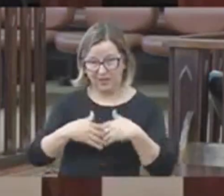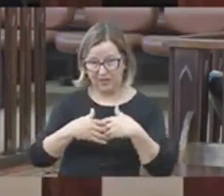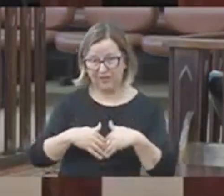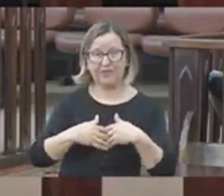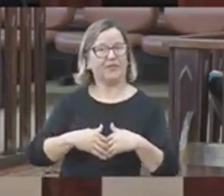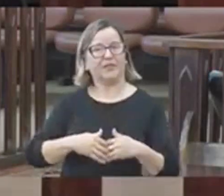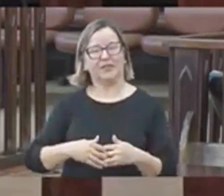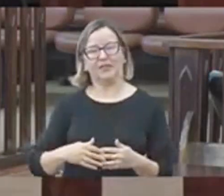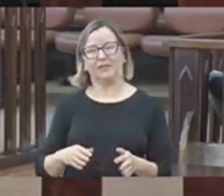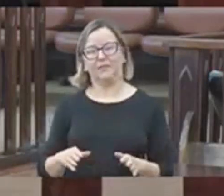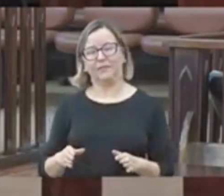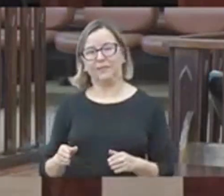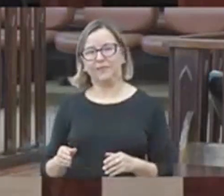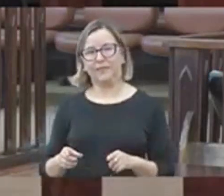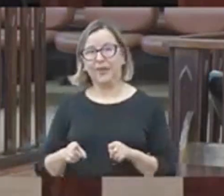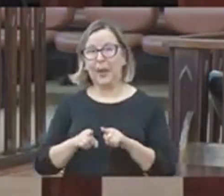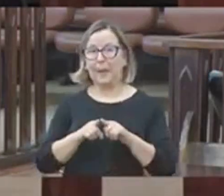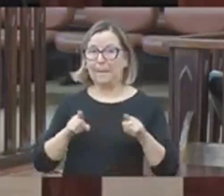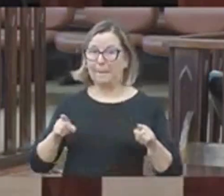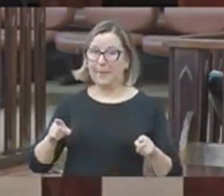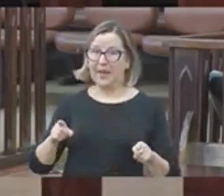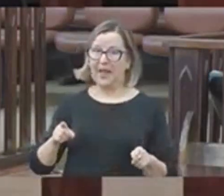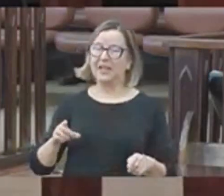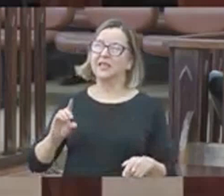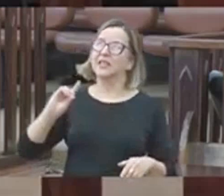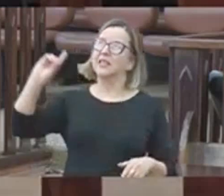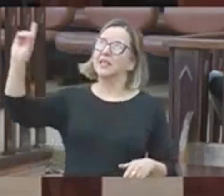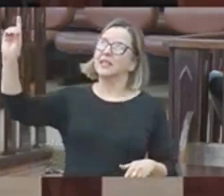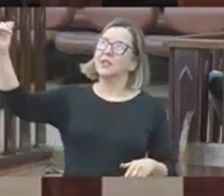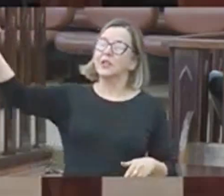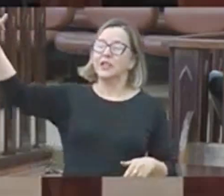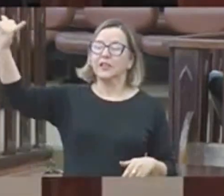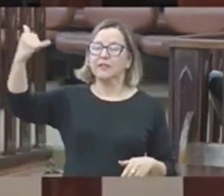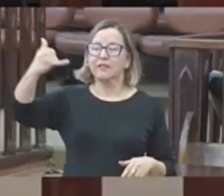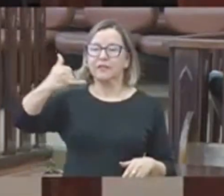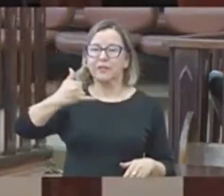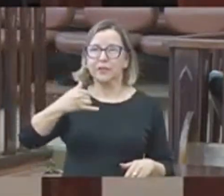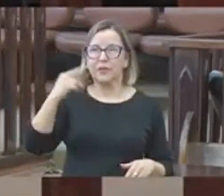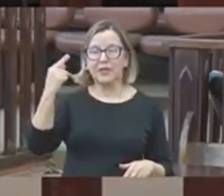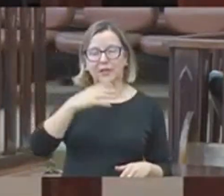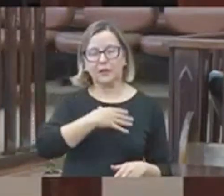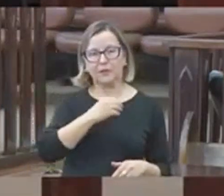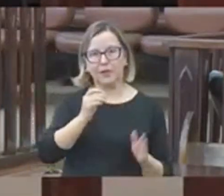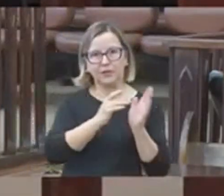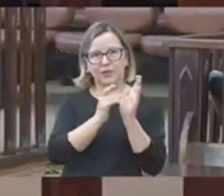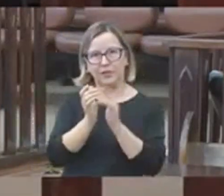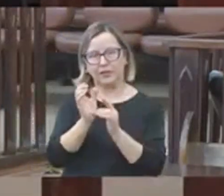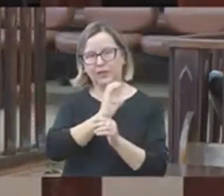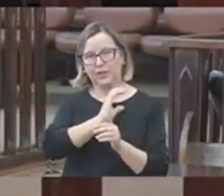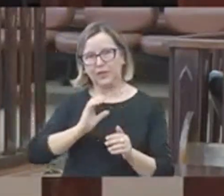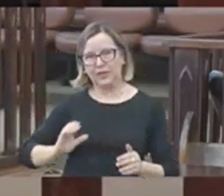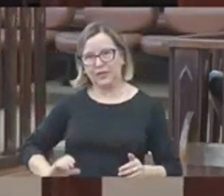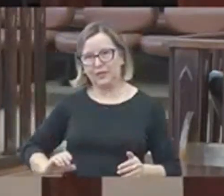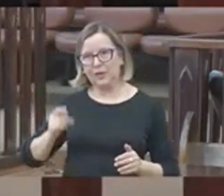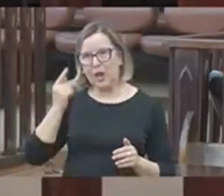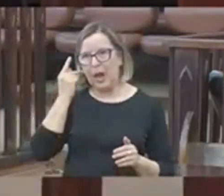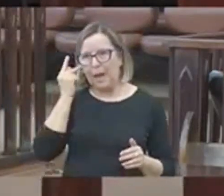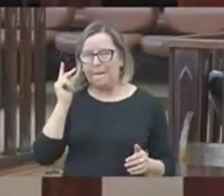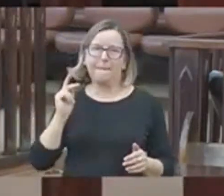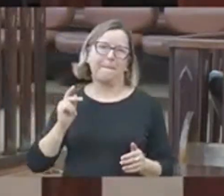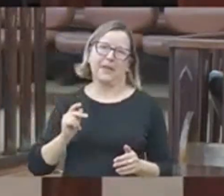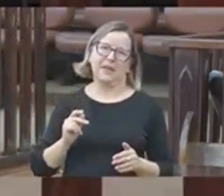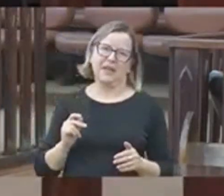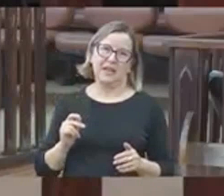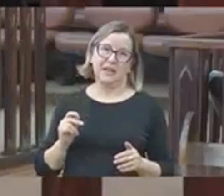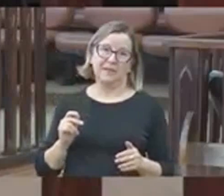seu Filho Jesus Cristo, fazendo uma nova criação na pessoa do seu Filho. Porém,